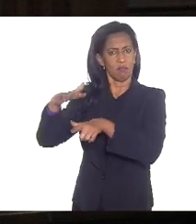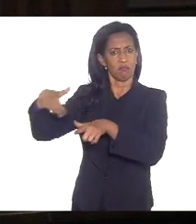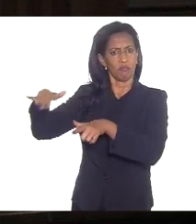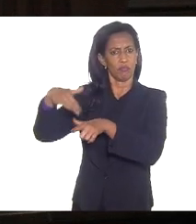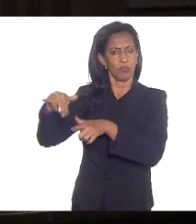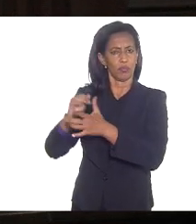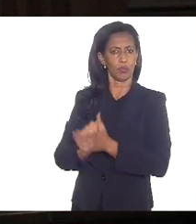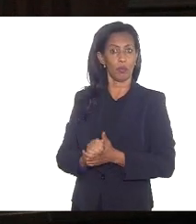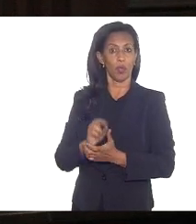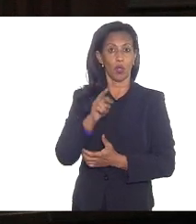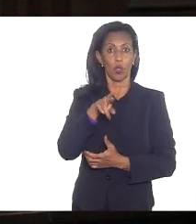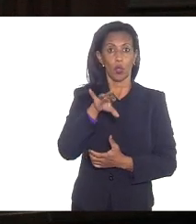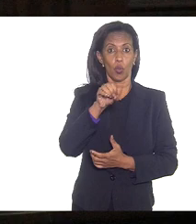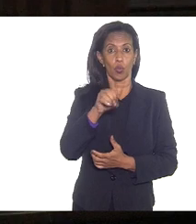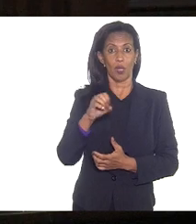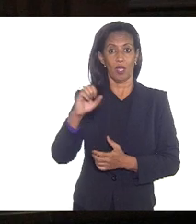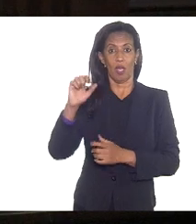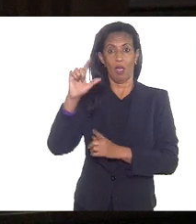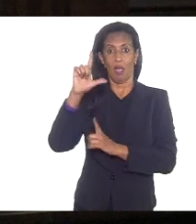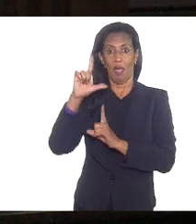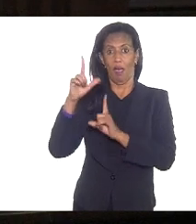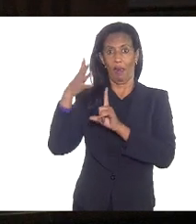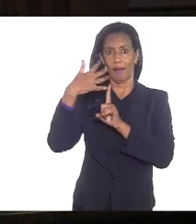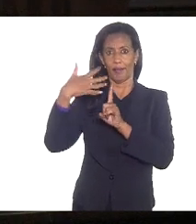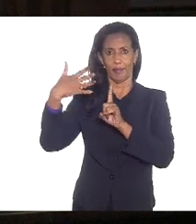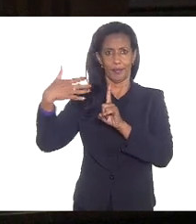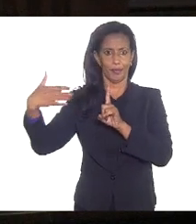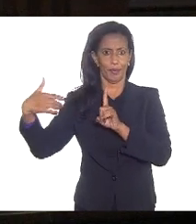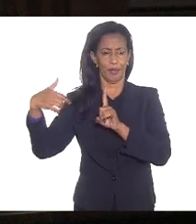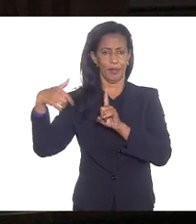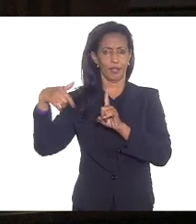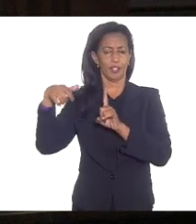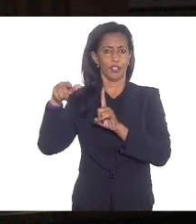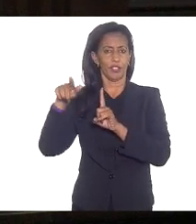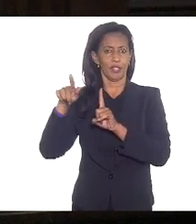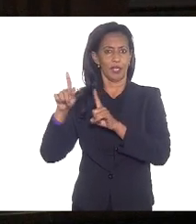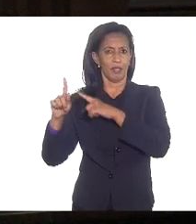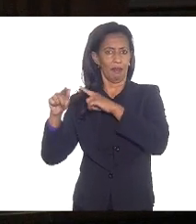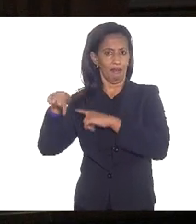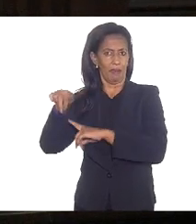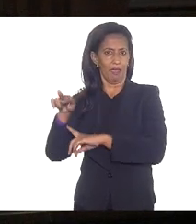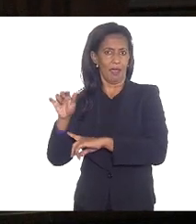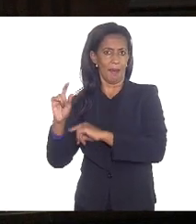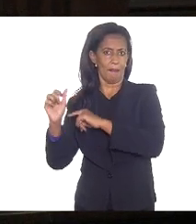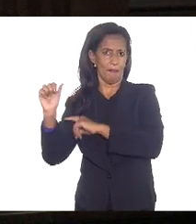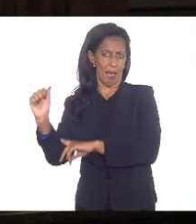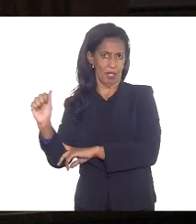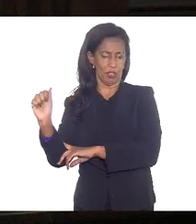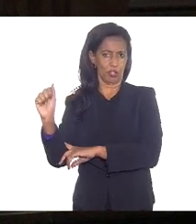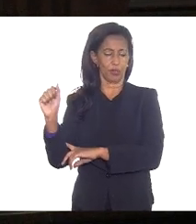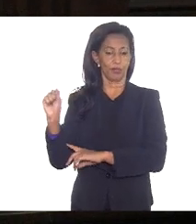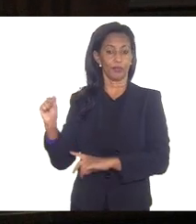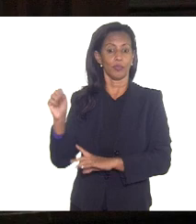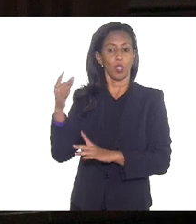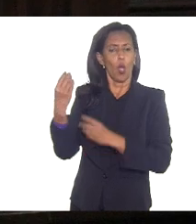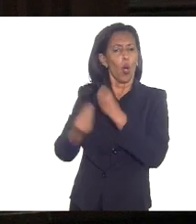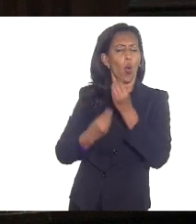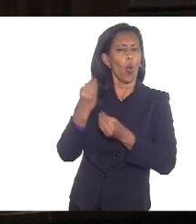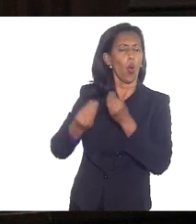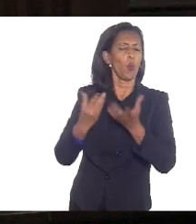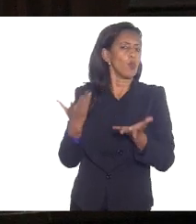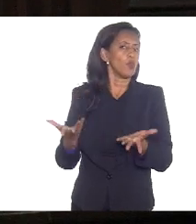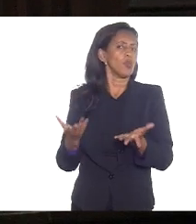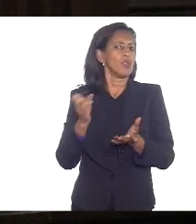um centro LGBTI, como se esse centro representasse algo de